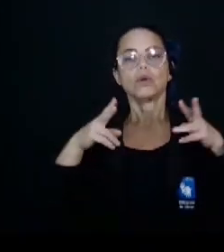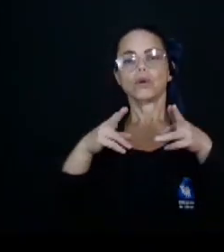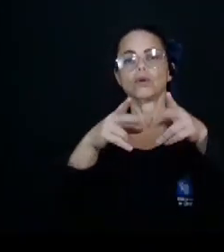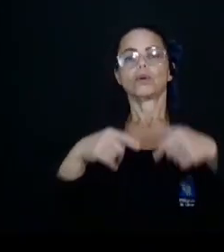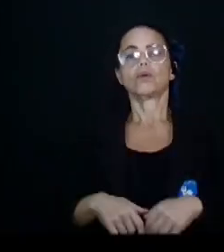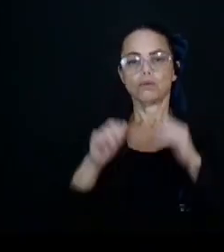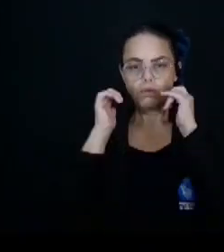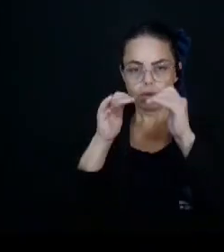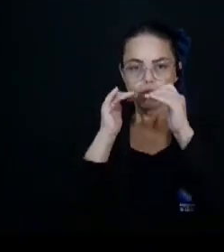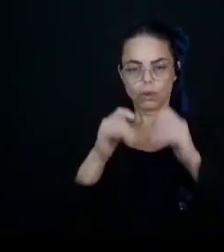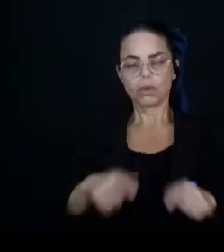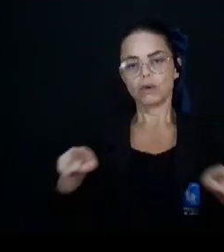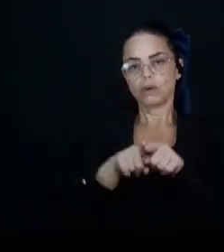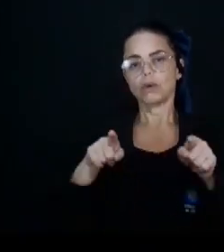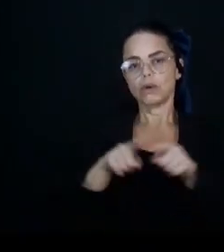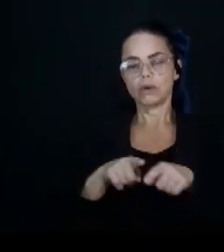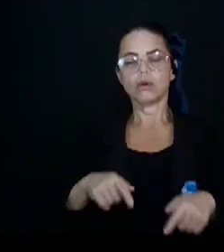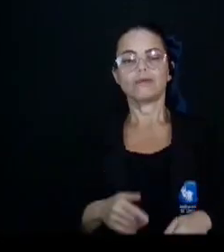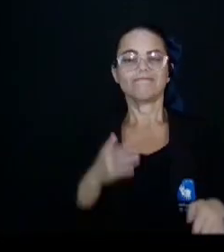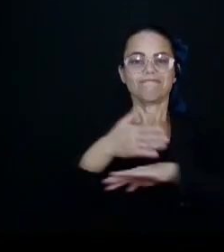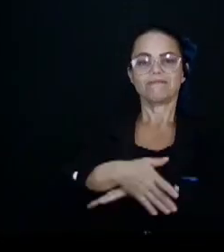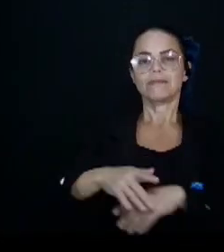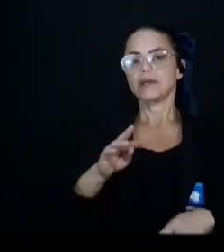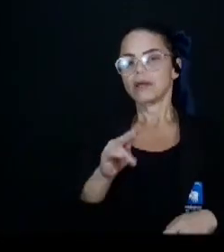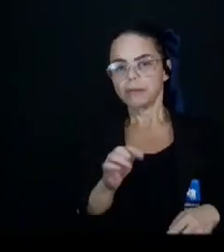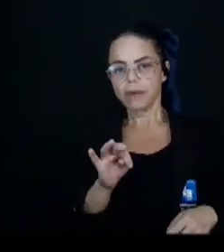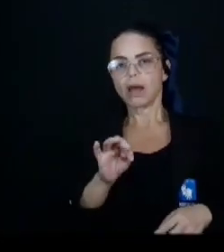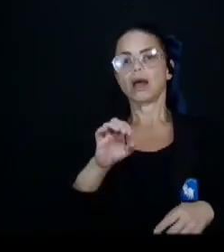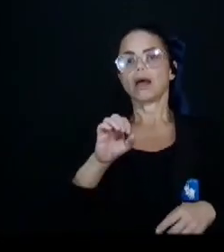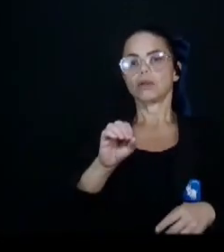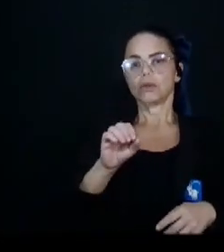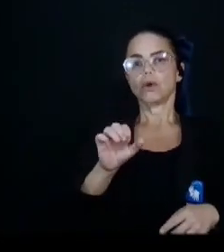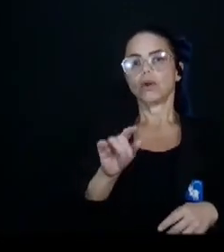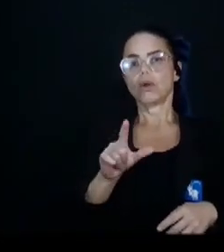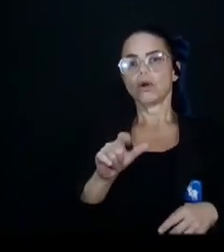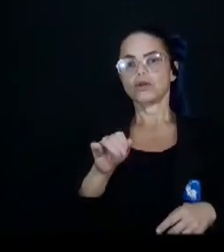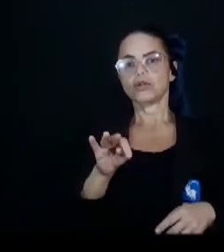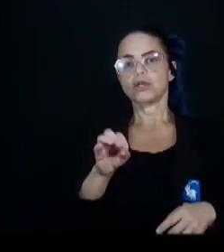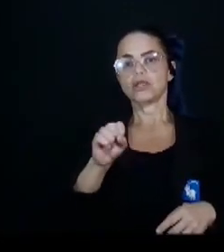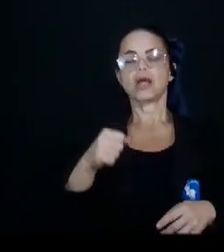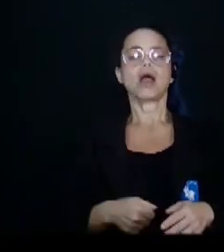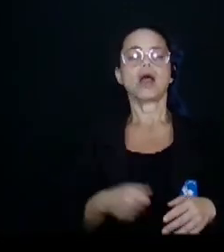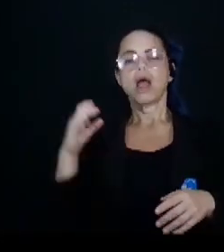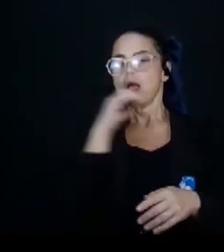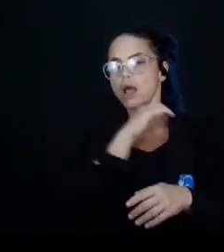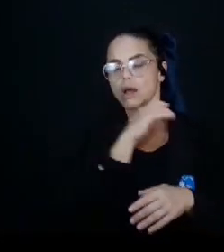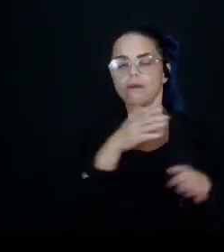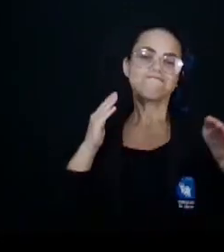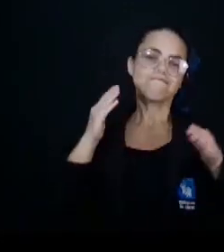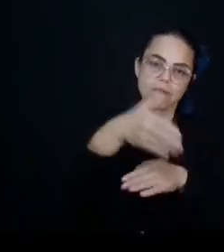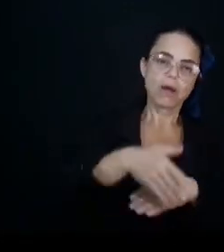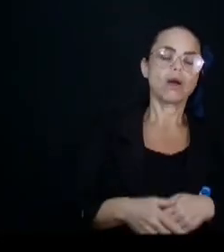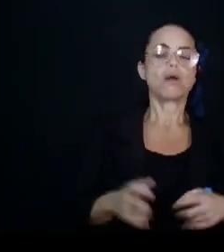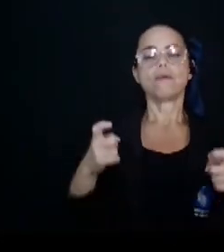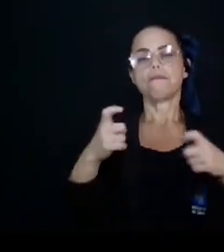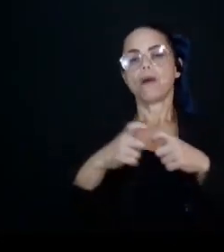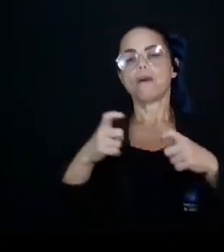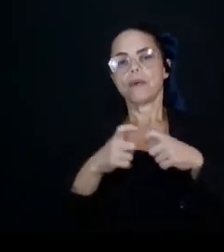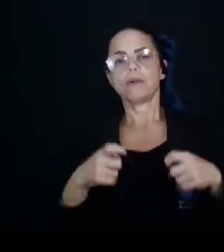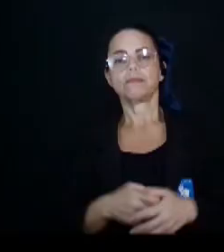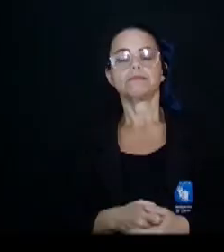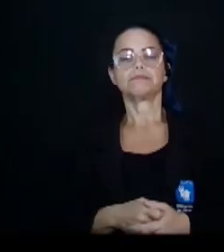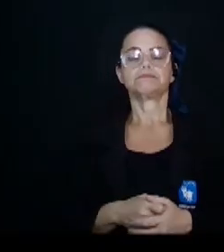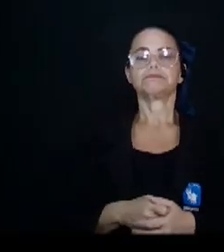vezes o acesso ao hematologista é um pouco mais rápido porque você pode ir direto a um hematologista. E aí,